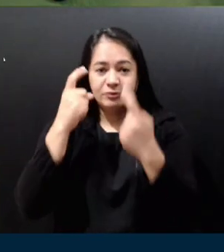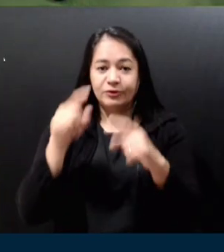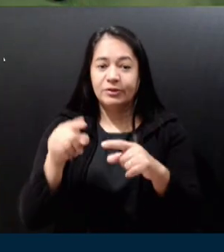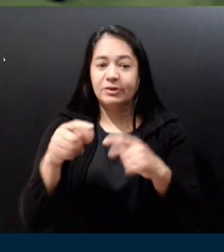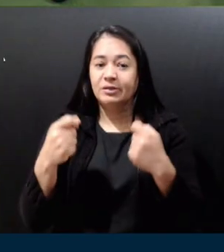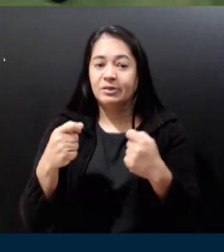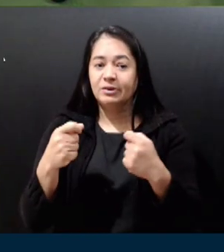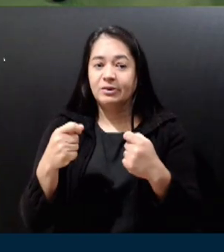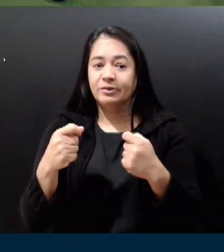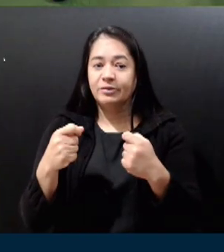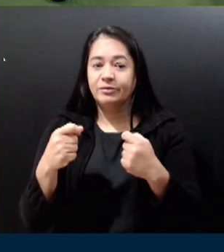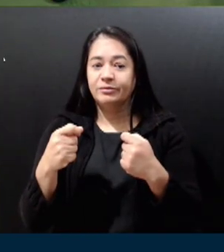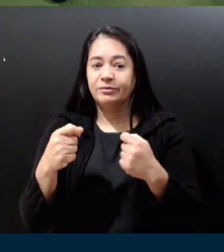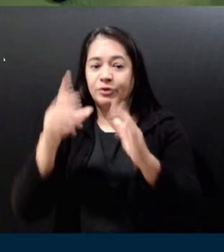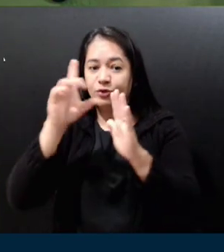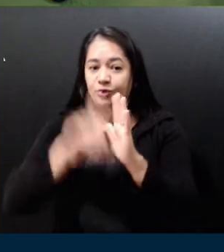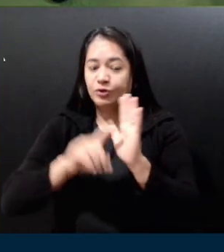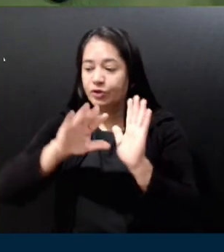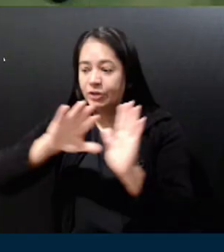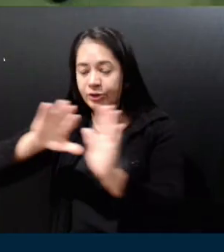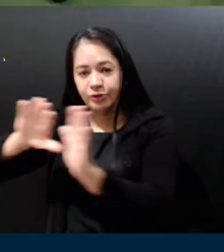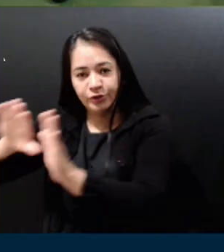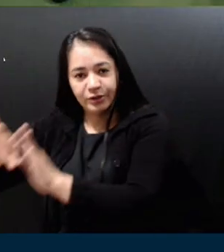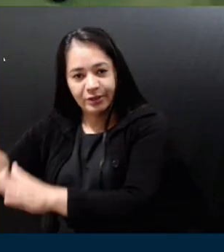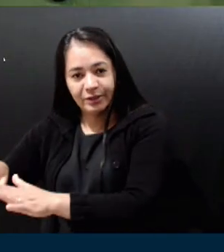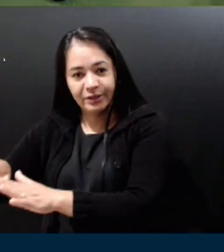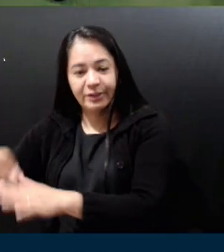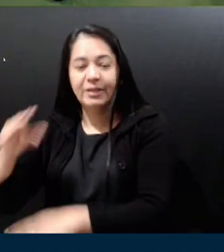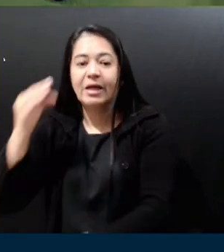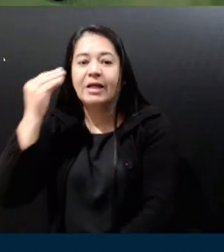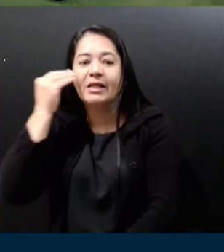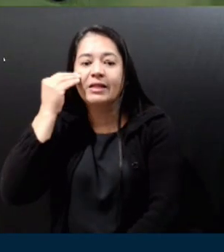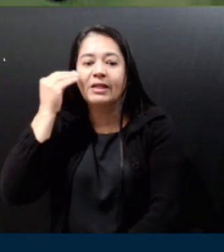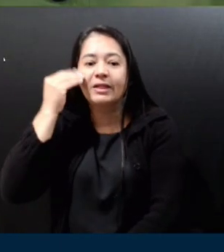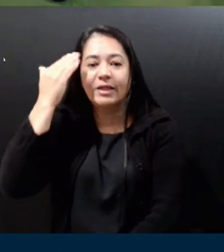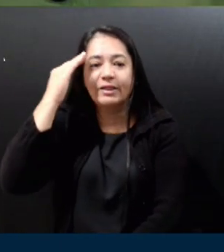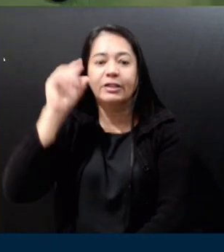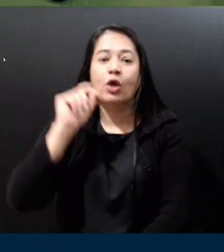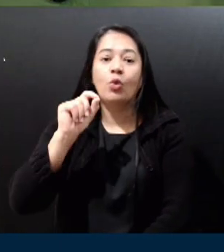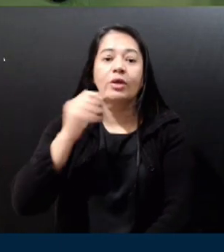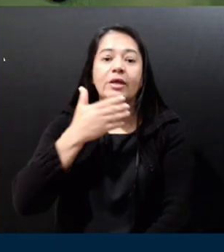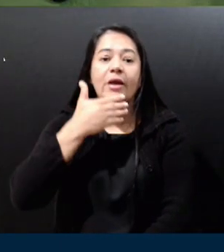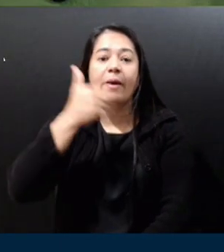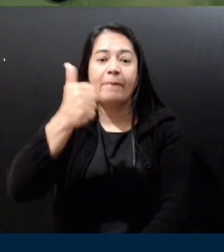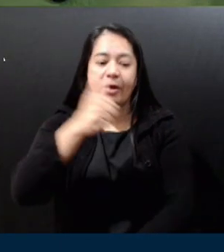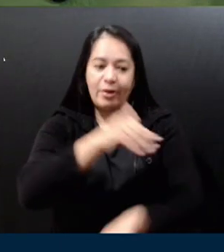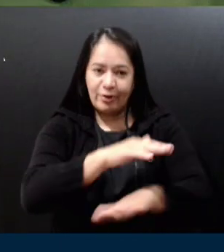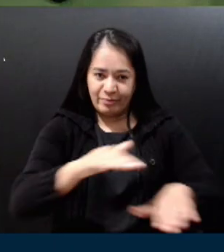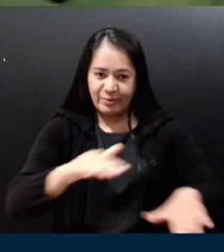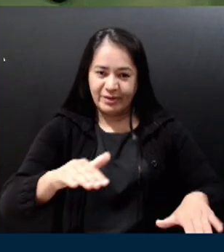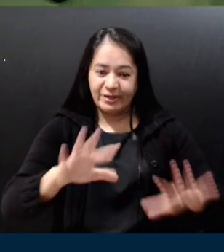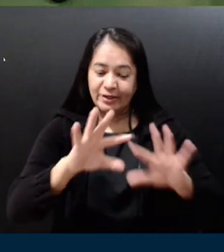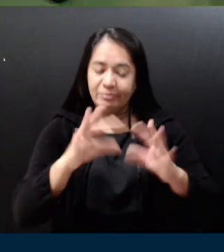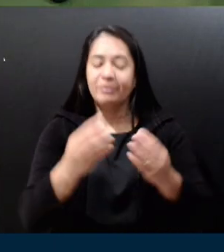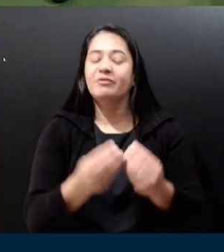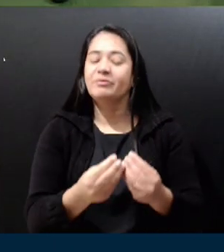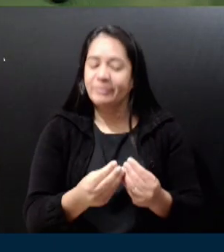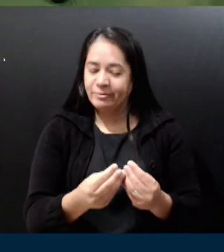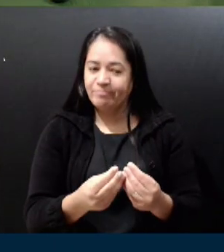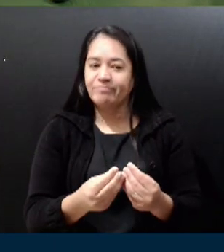lado e tentar entender o que é o melhor para aquela criança, para aquela família. Esse processo